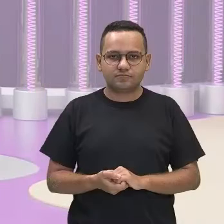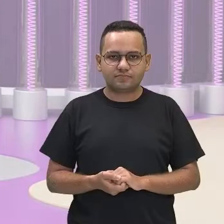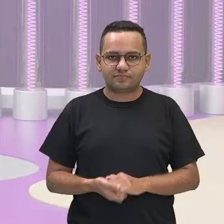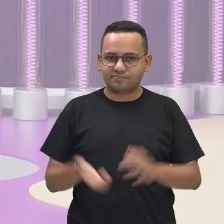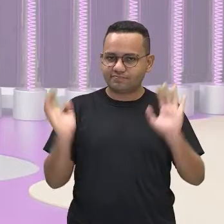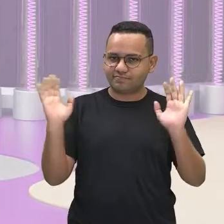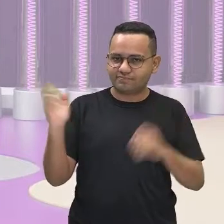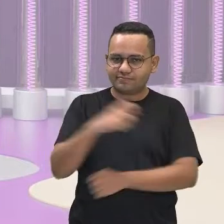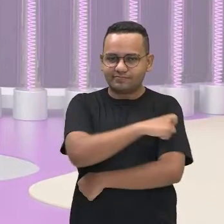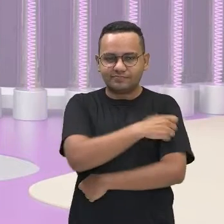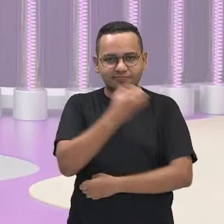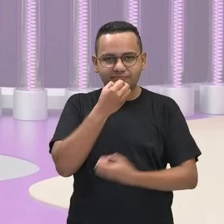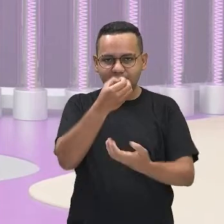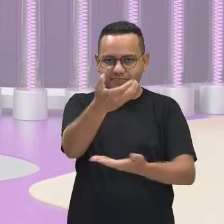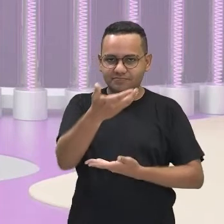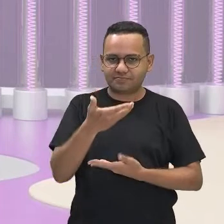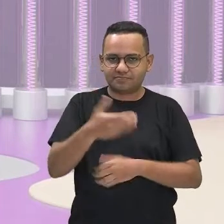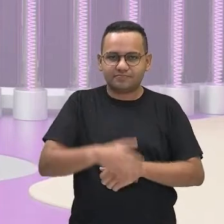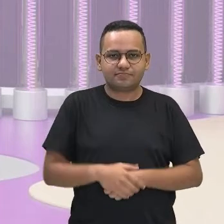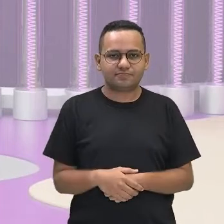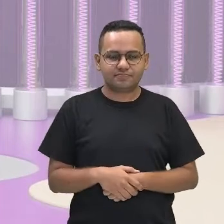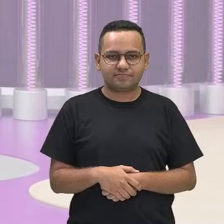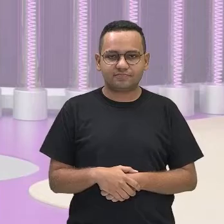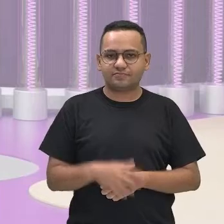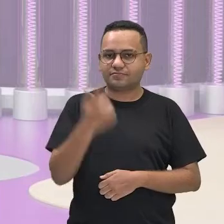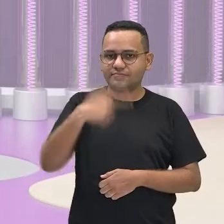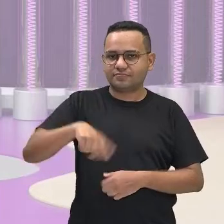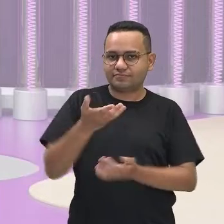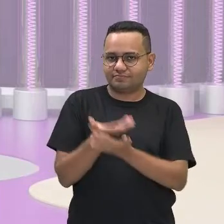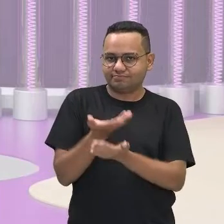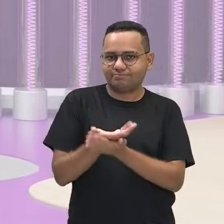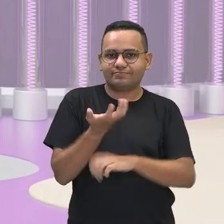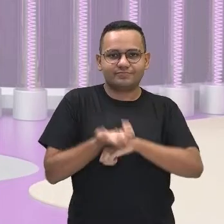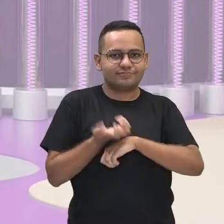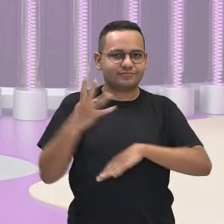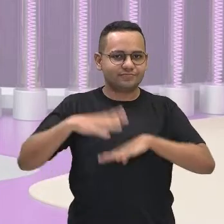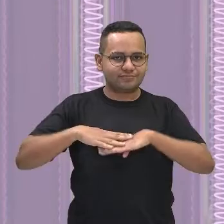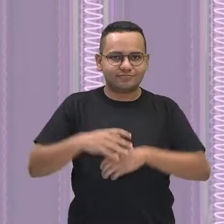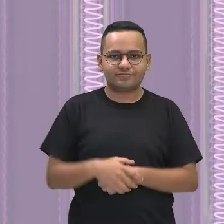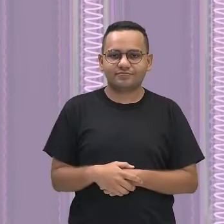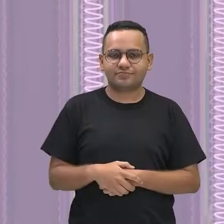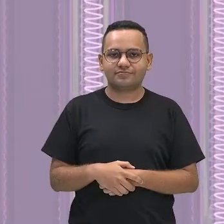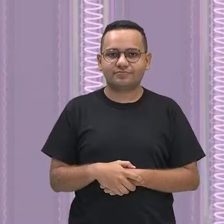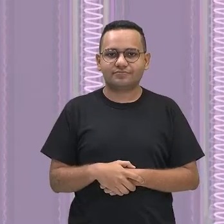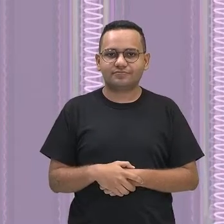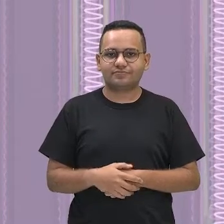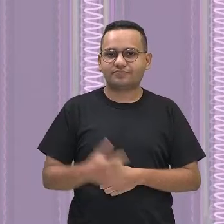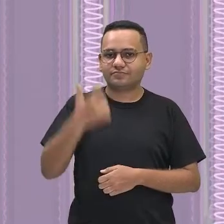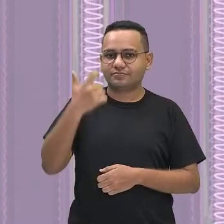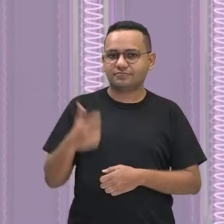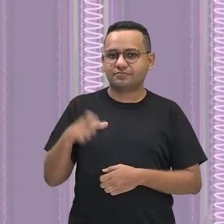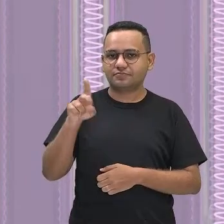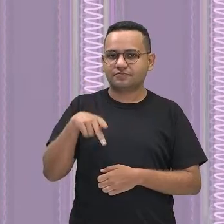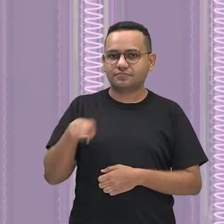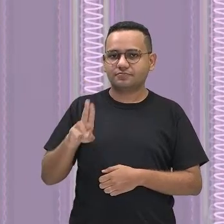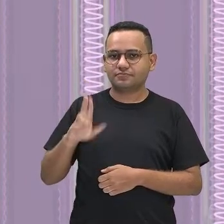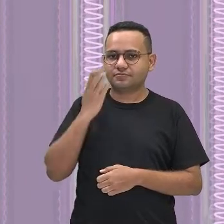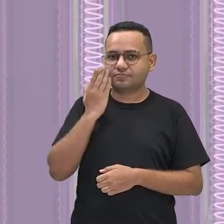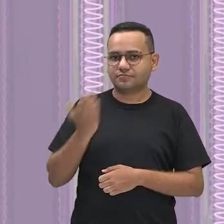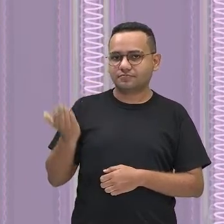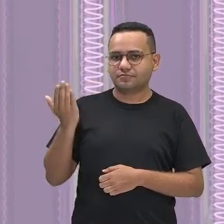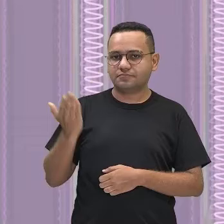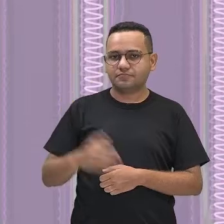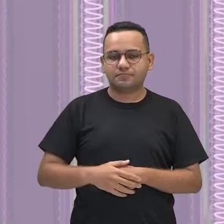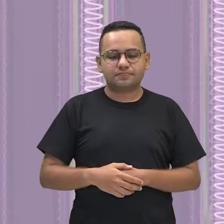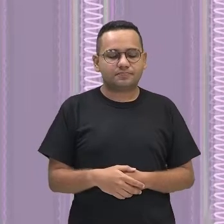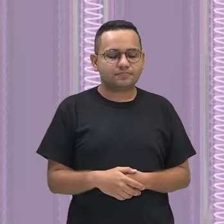Olá, seja bem-vinda, seja bem-vindo a mais uma aula de matemática aqui comigo, professor Alexandre